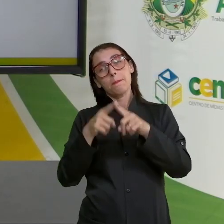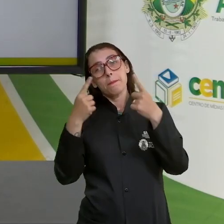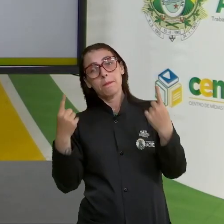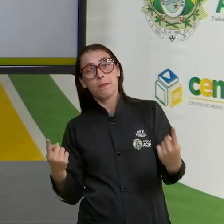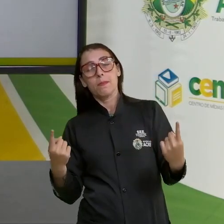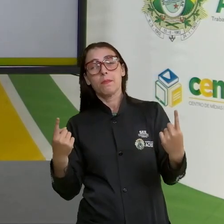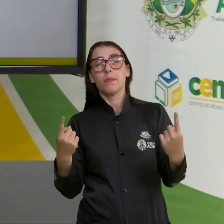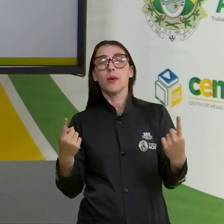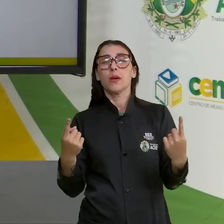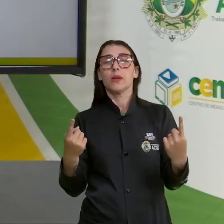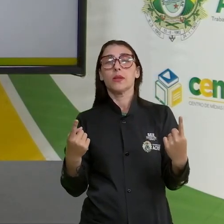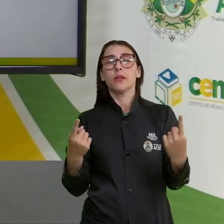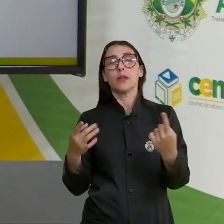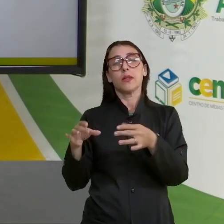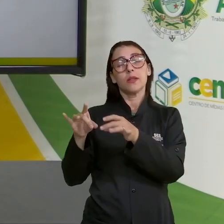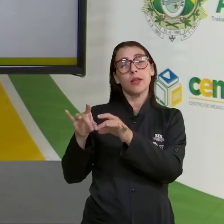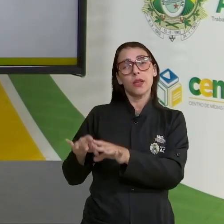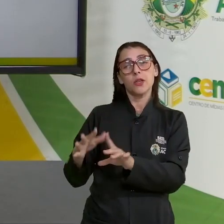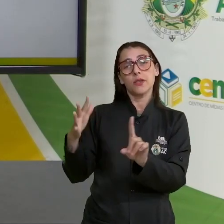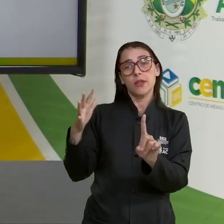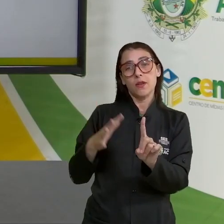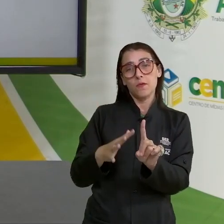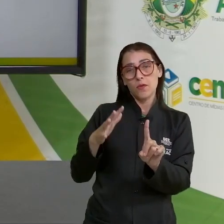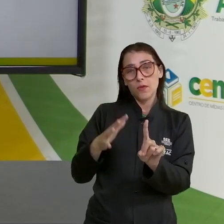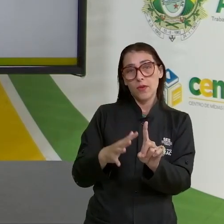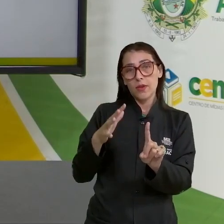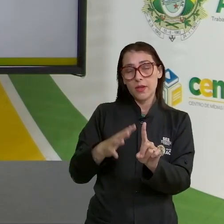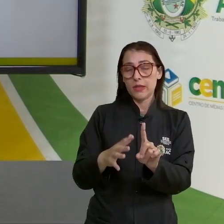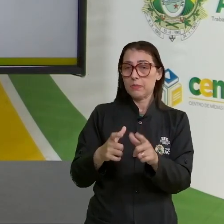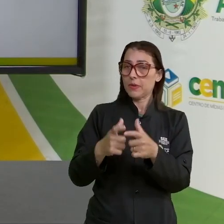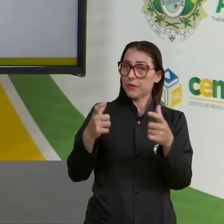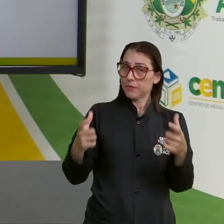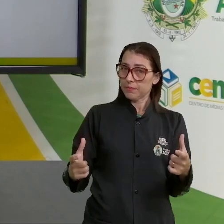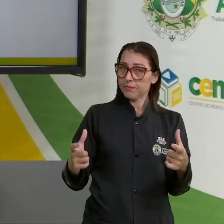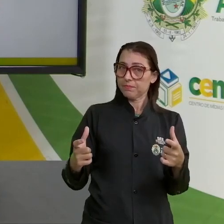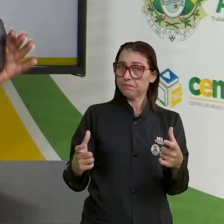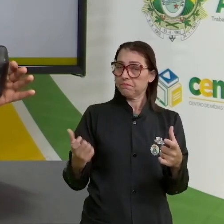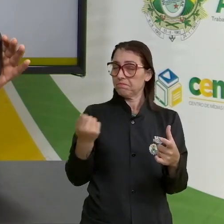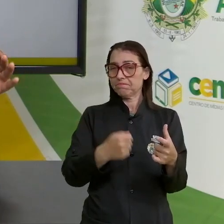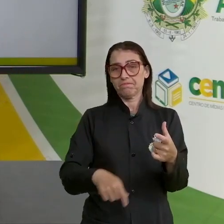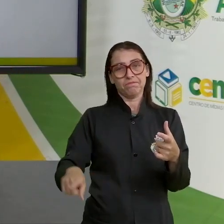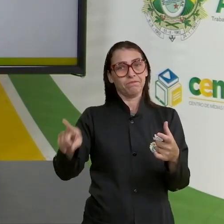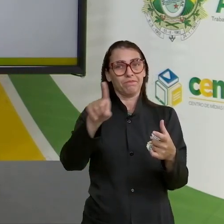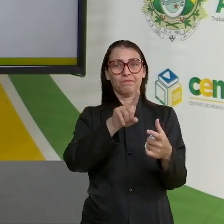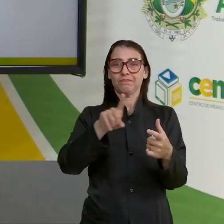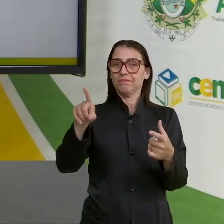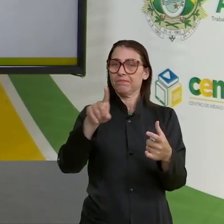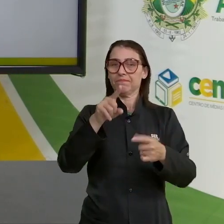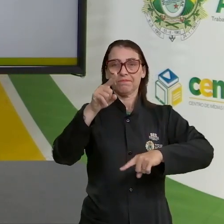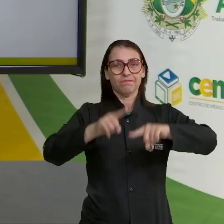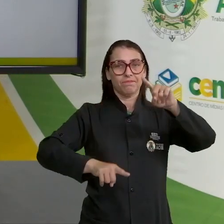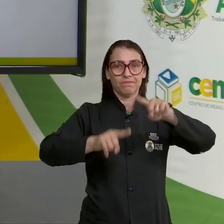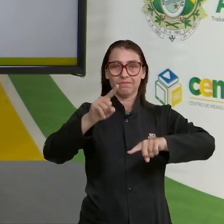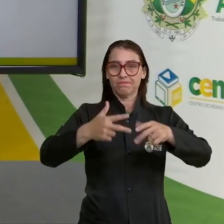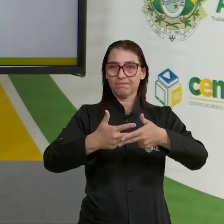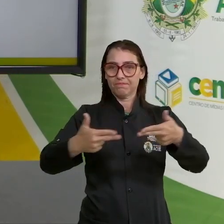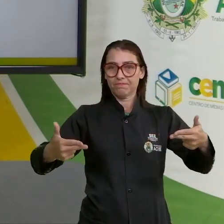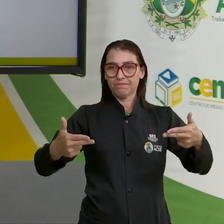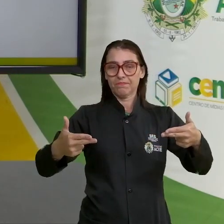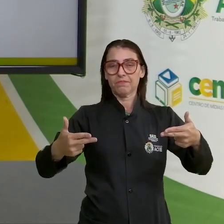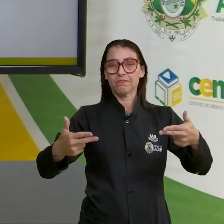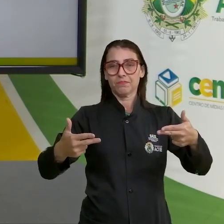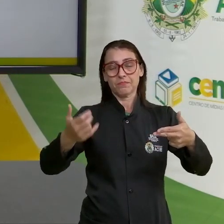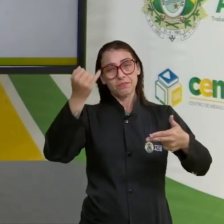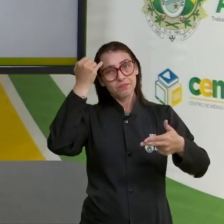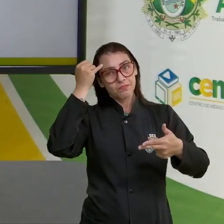vezes, pessoal, a gente deixa de ser influenciado e na maioria das vezes a gente nem precisa de determinados produtos. É justamente